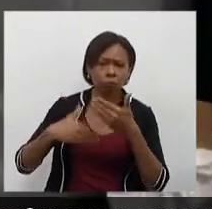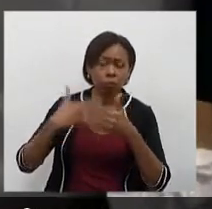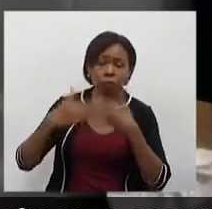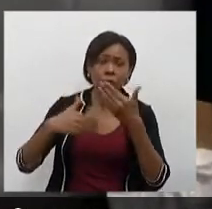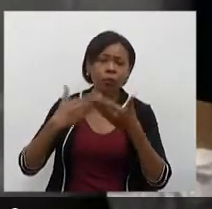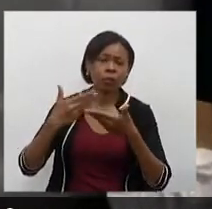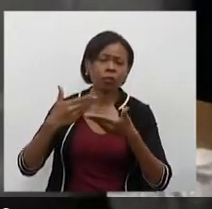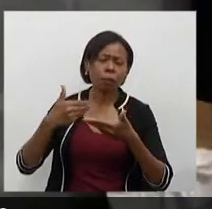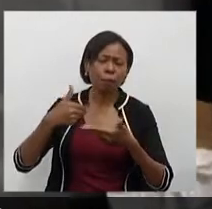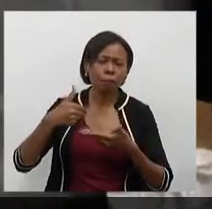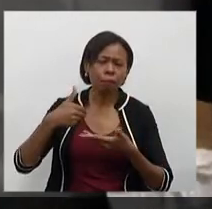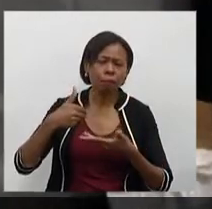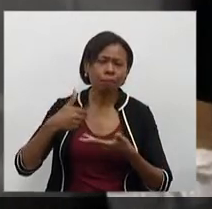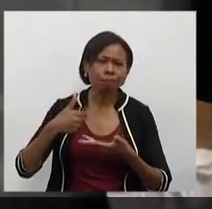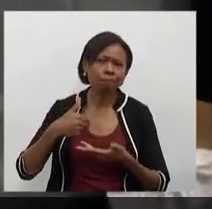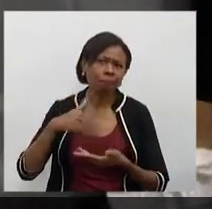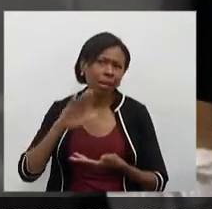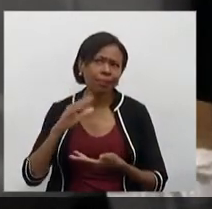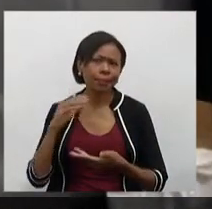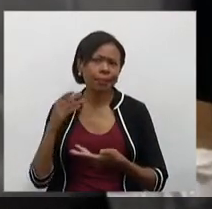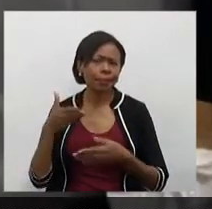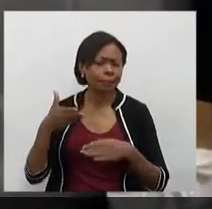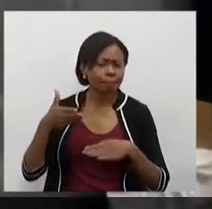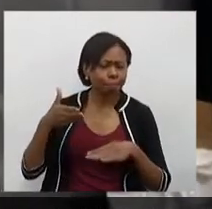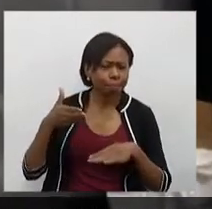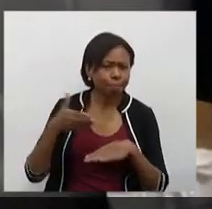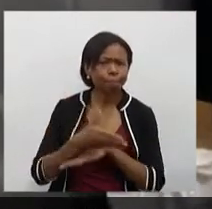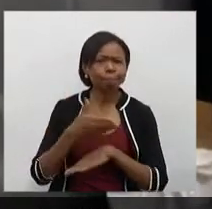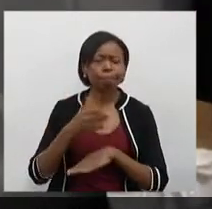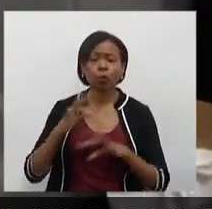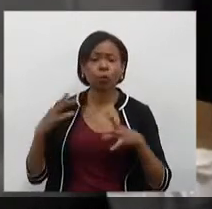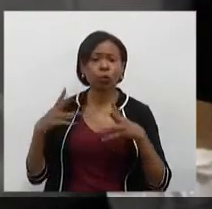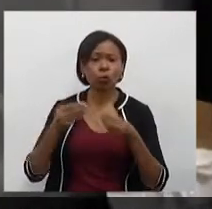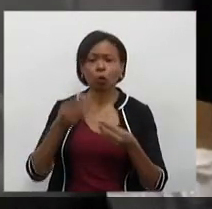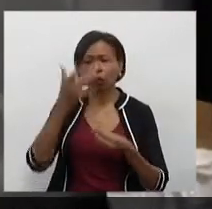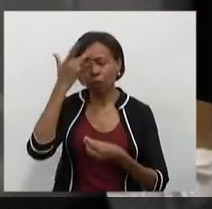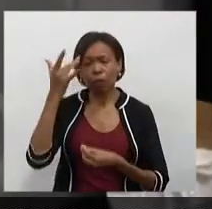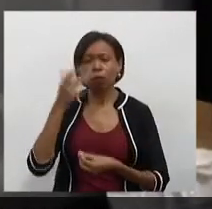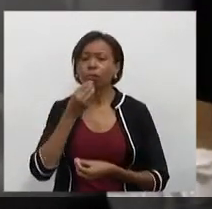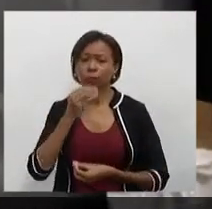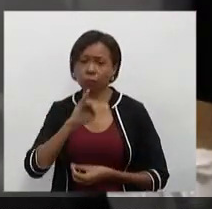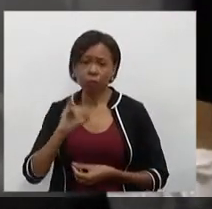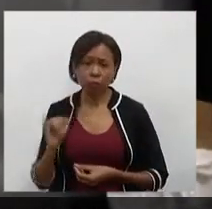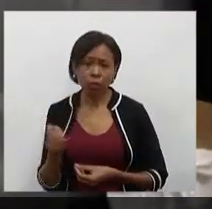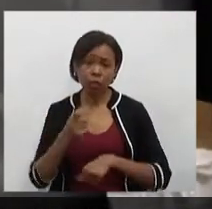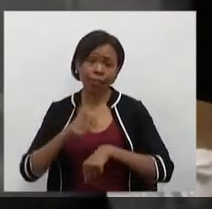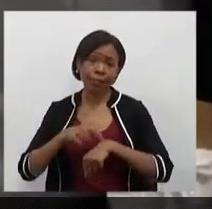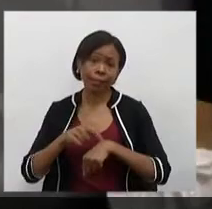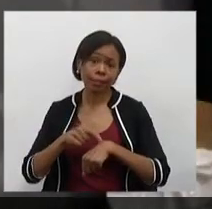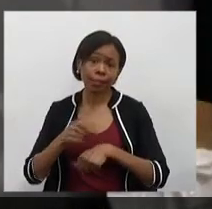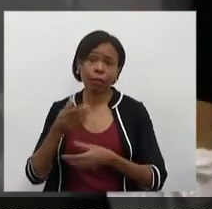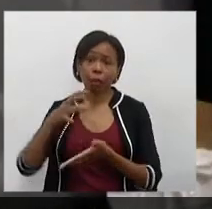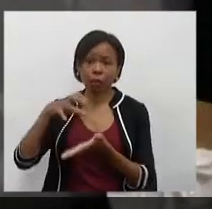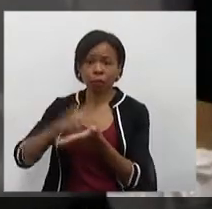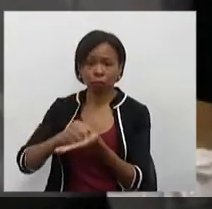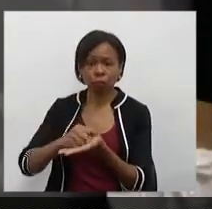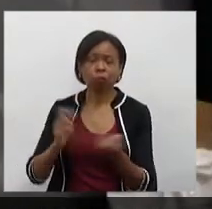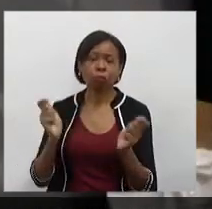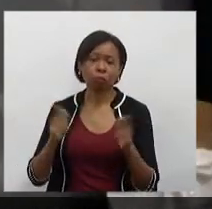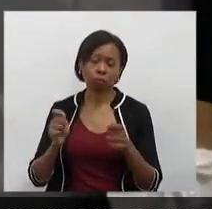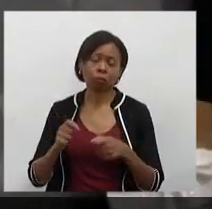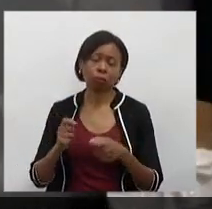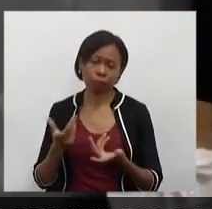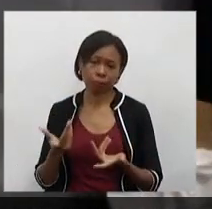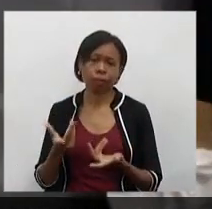mais acessível a todos, né? Que todos tenham a oportunidade e tempo de fazerem seus cadastros